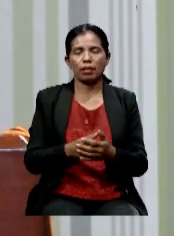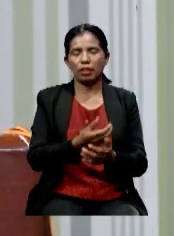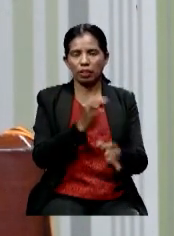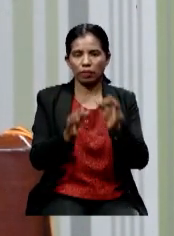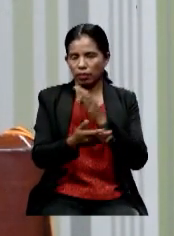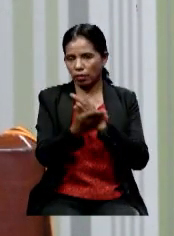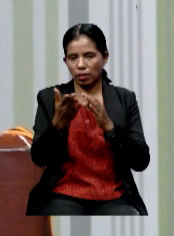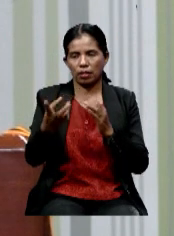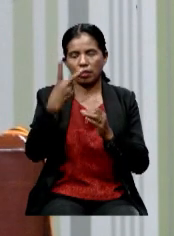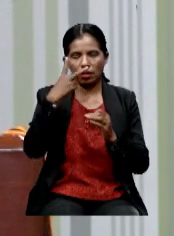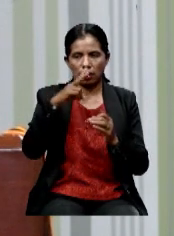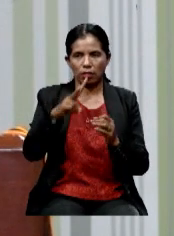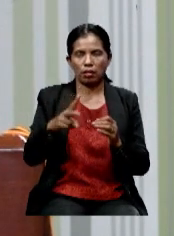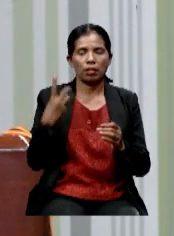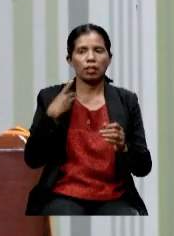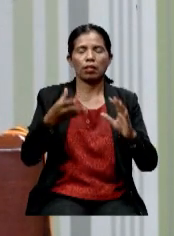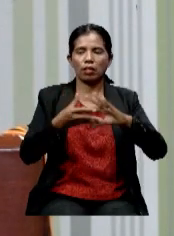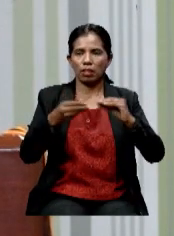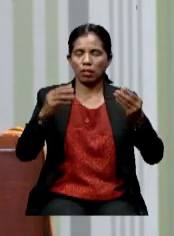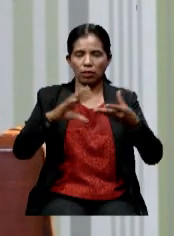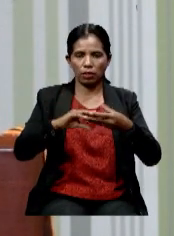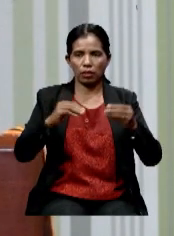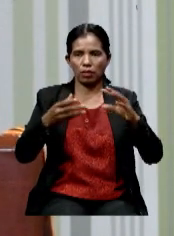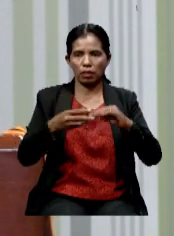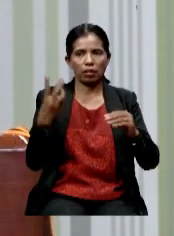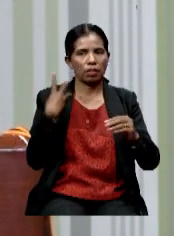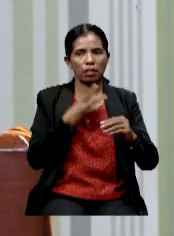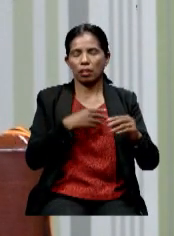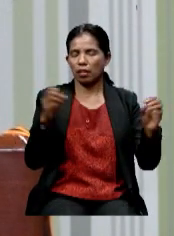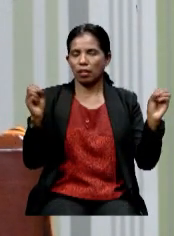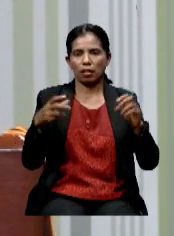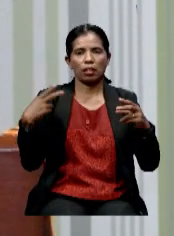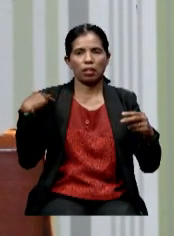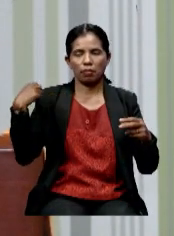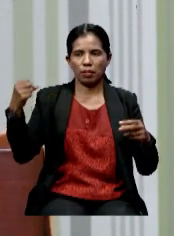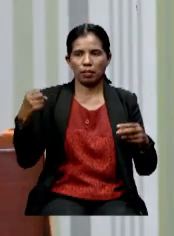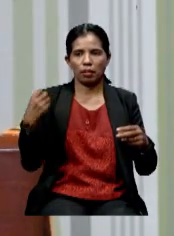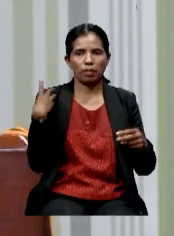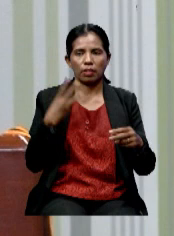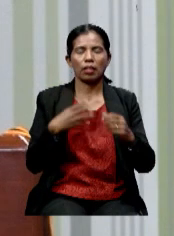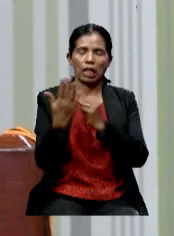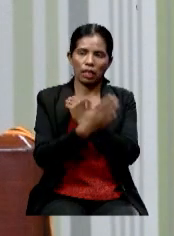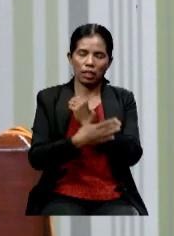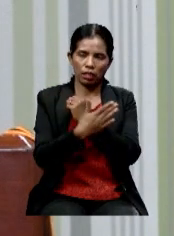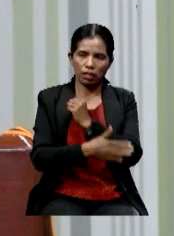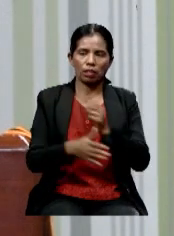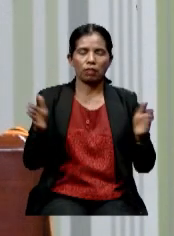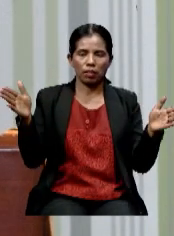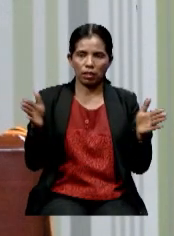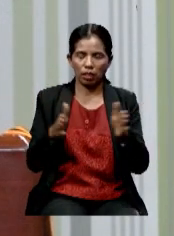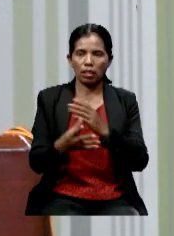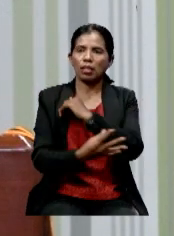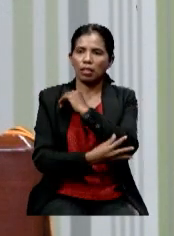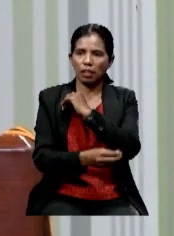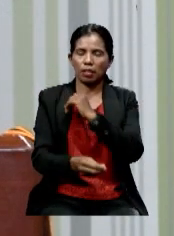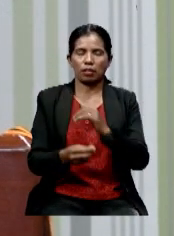ele que tem a história, que tem a equipe, que tem a nação aqui, que é.